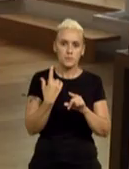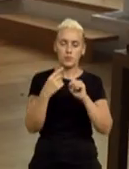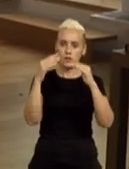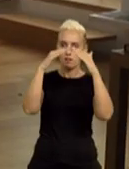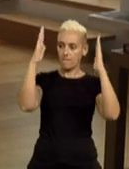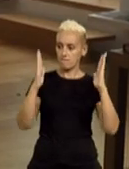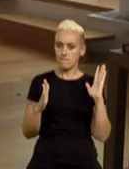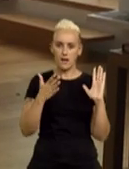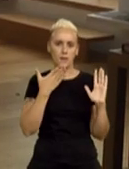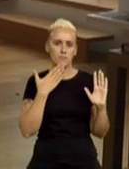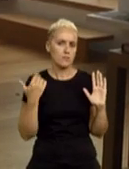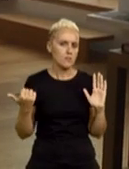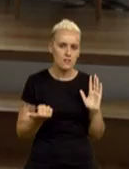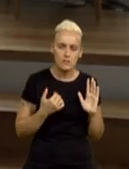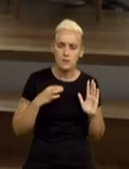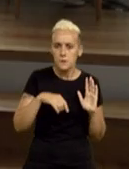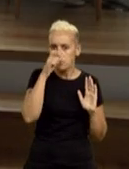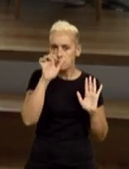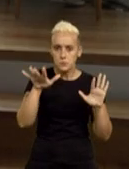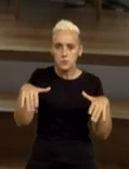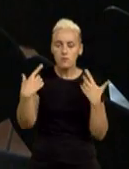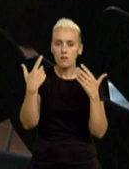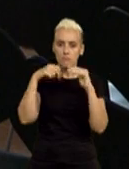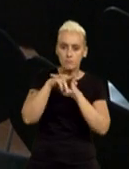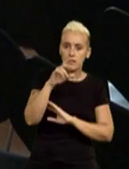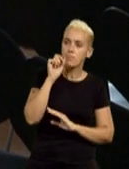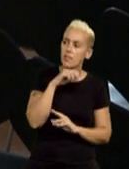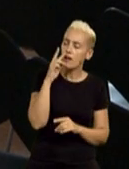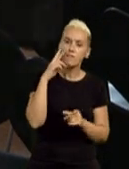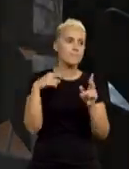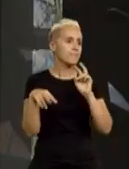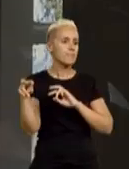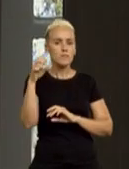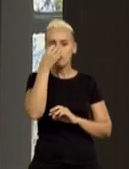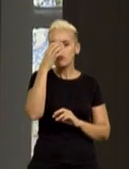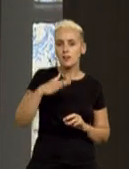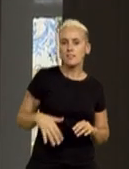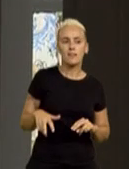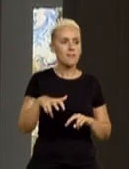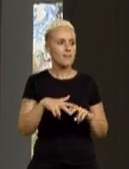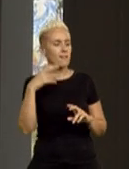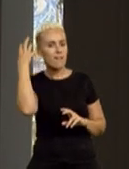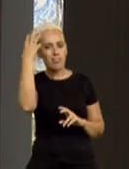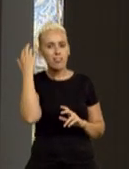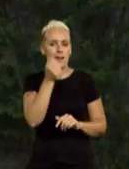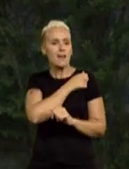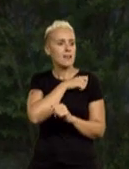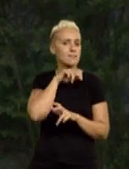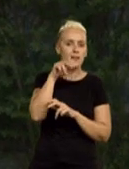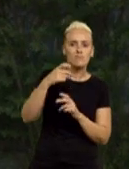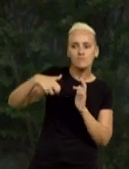desta, digamos, esta beleza, onde toda a gente pode entrar e vir ver coisas, e estar aqui neste jardim, e estar pela casa, que é